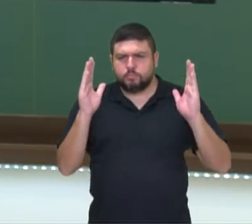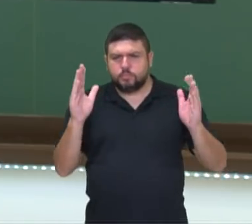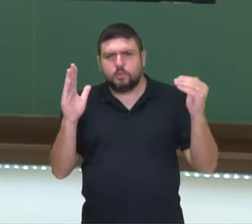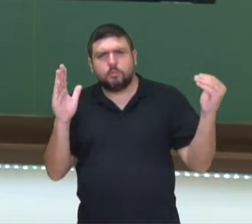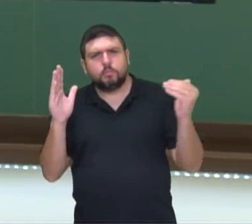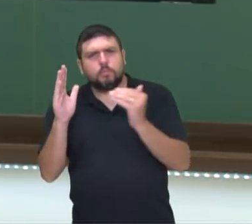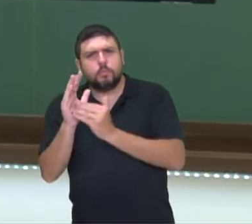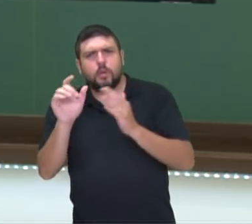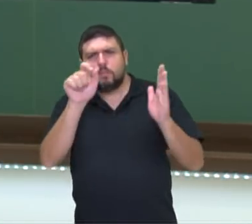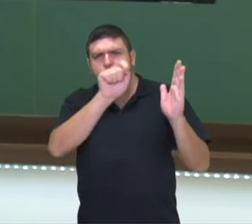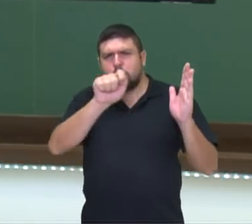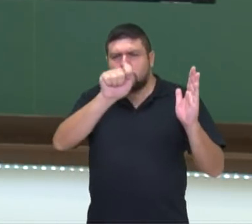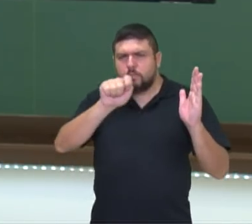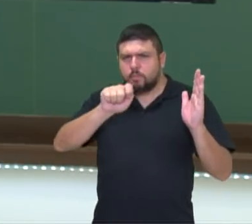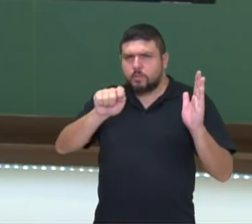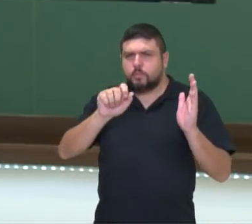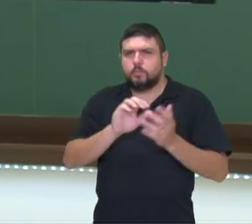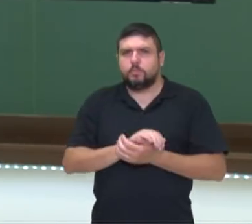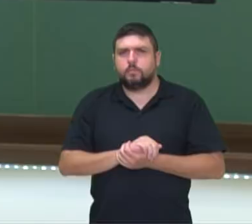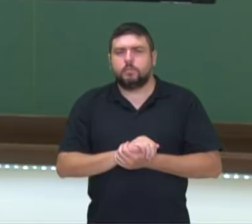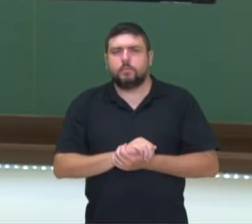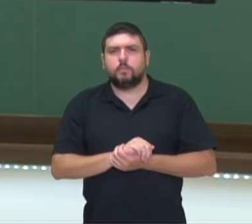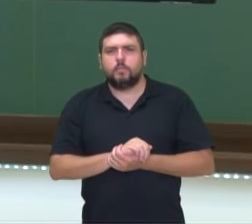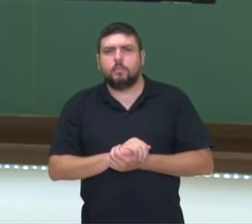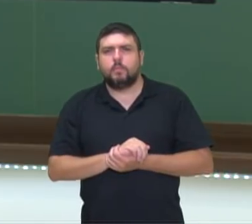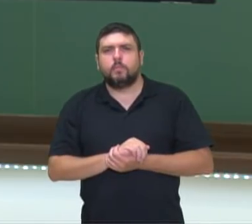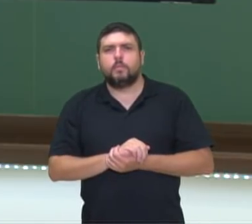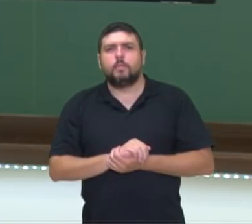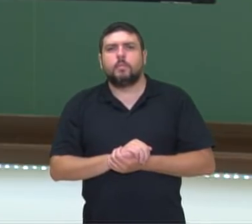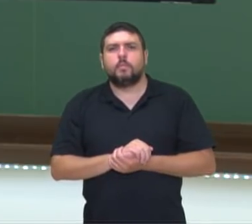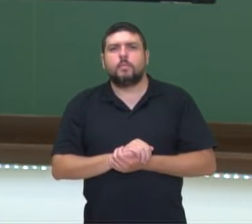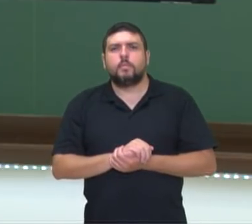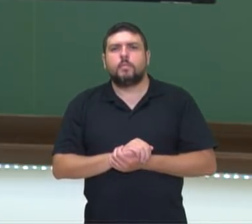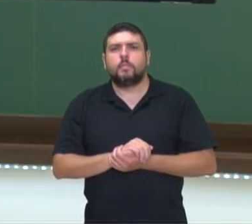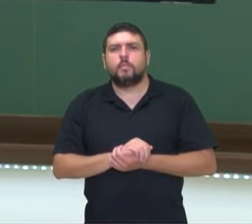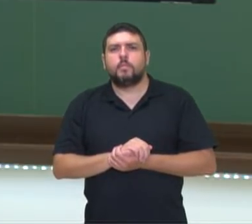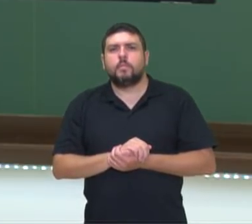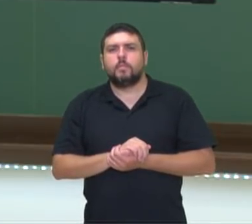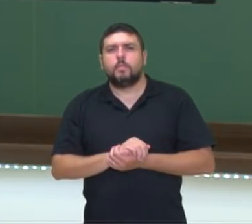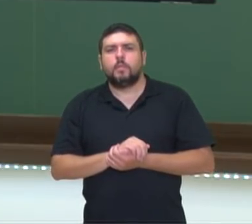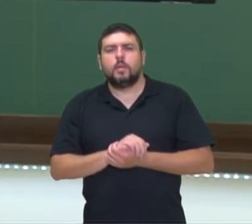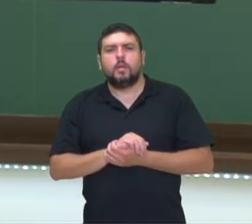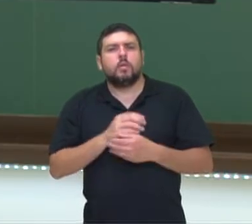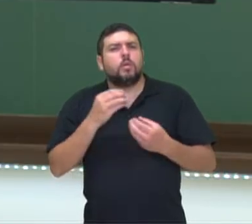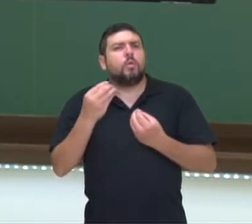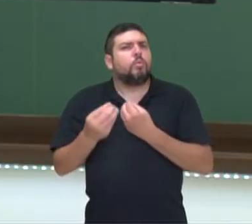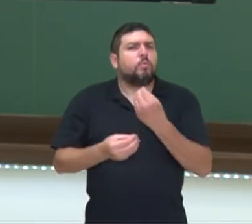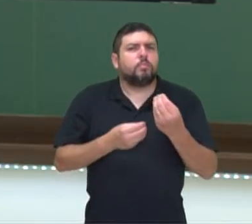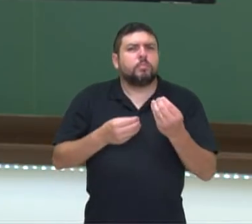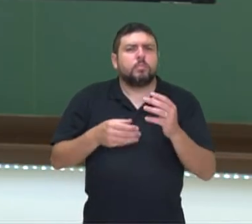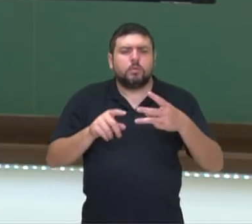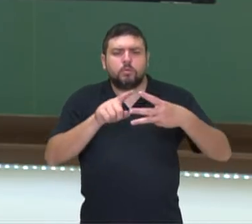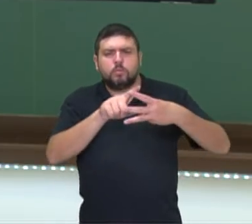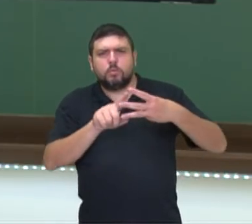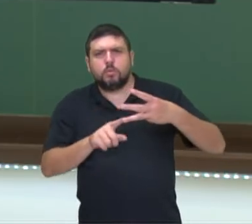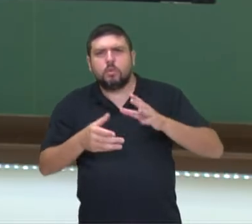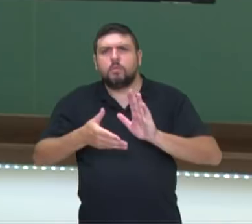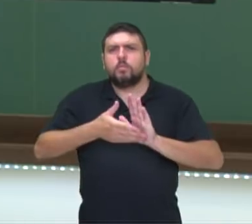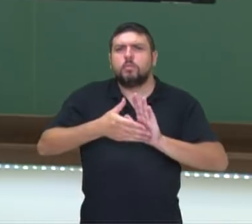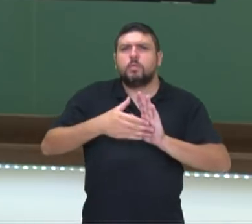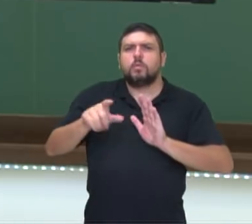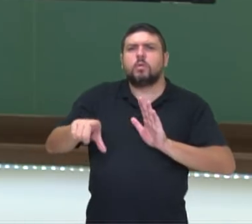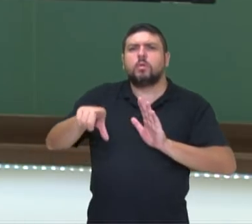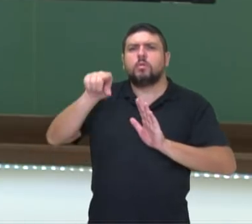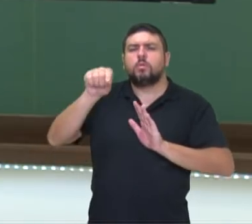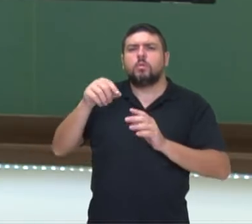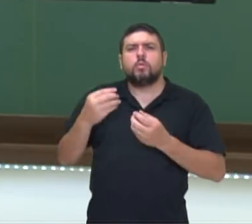parágrafo. Vamos refletir sobre cada uma dessas indagações. Qual é a melhor maneira de escolher uma das 3 propostas? Nós temos